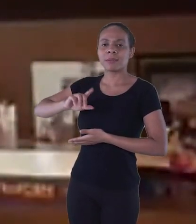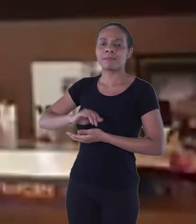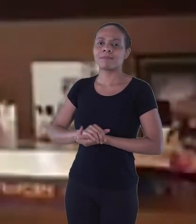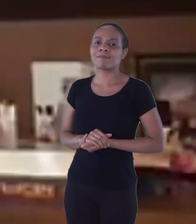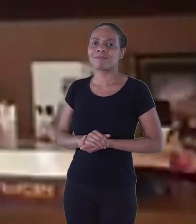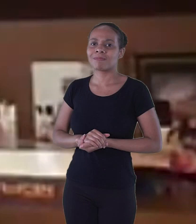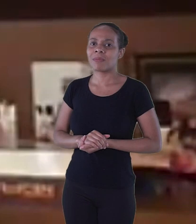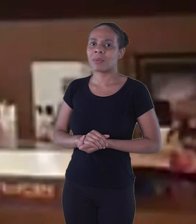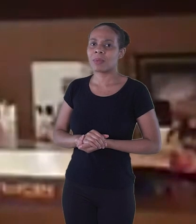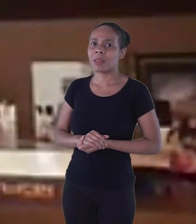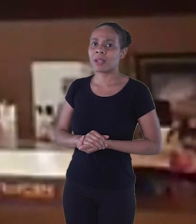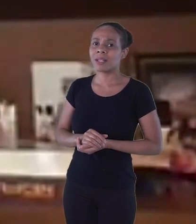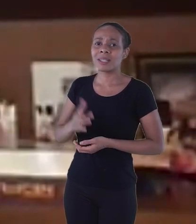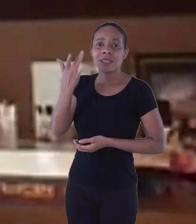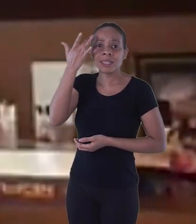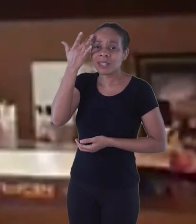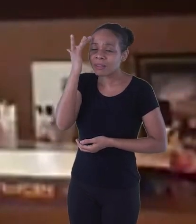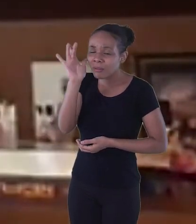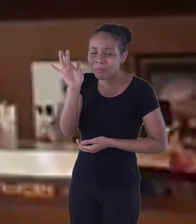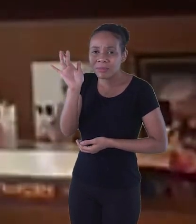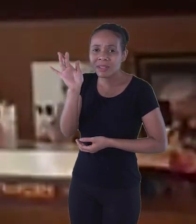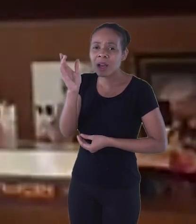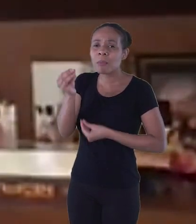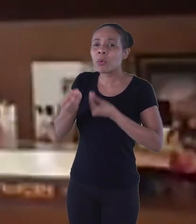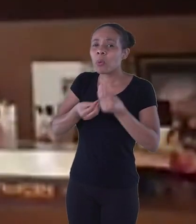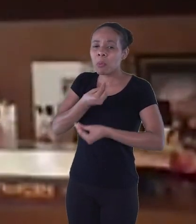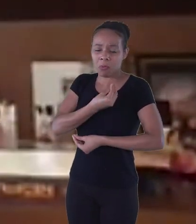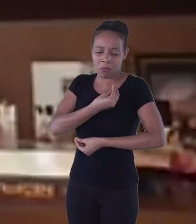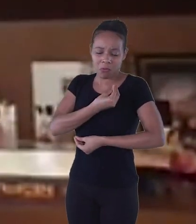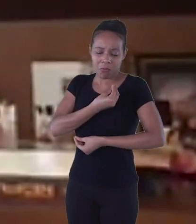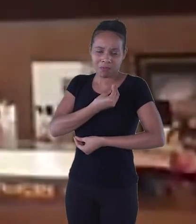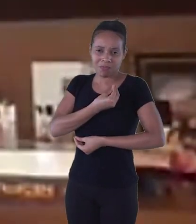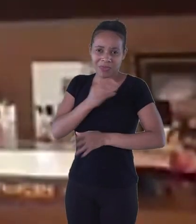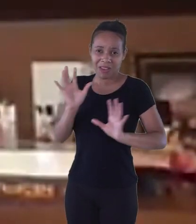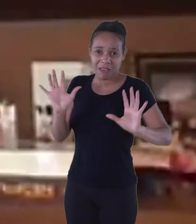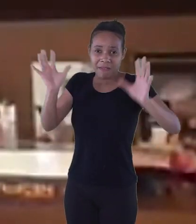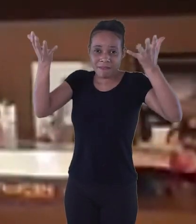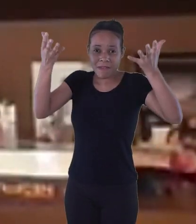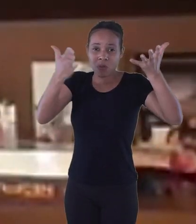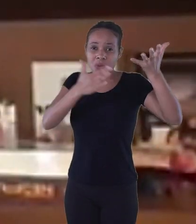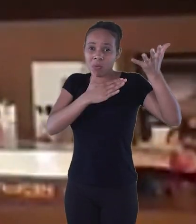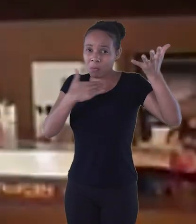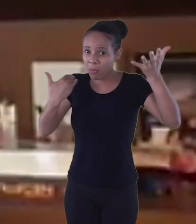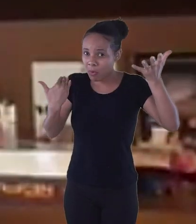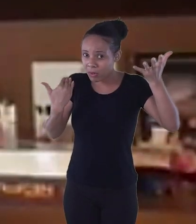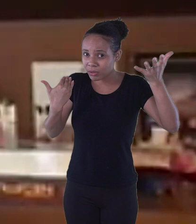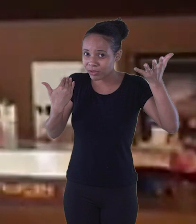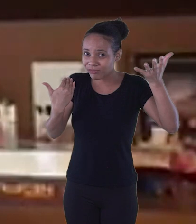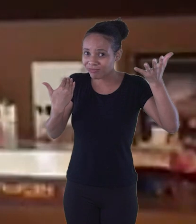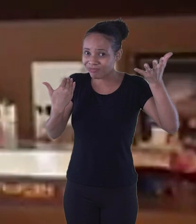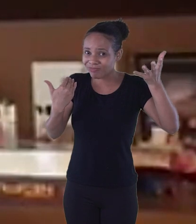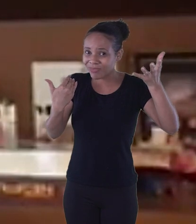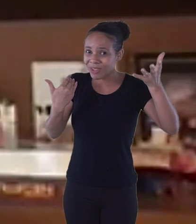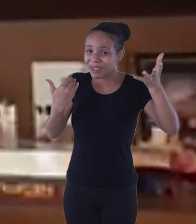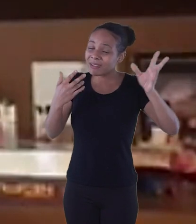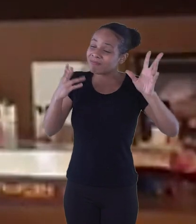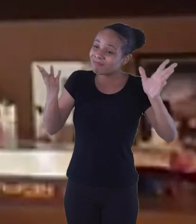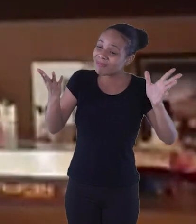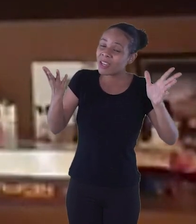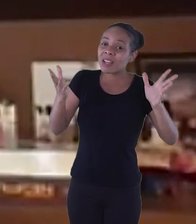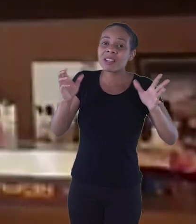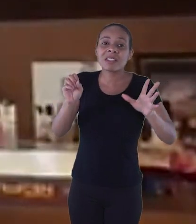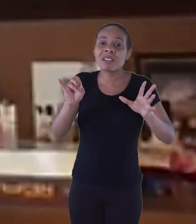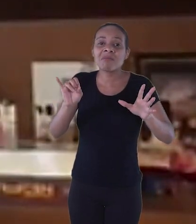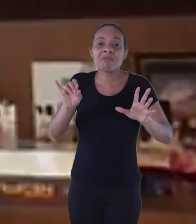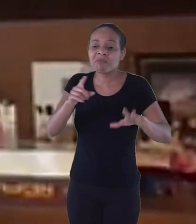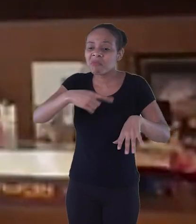fazerem rituais de morte, vocês tão pouco saberão lidar com a vida. Então nós estamos, como o Flávio falou, num ano